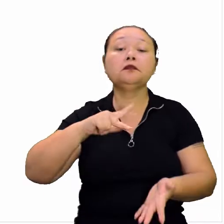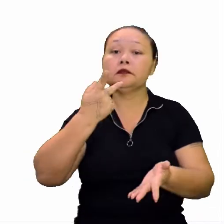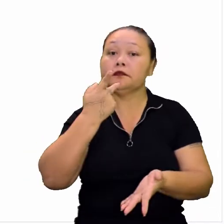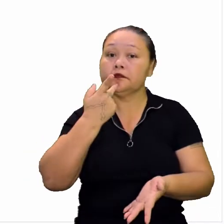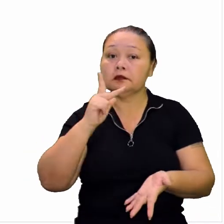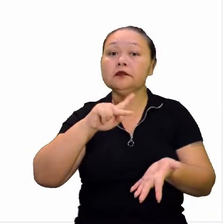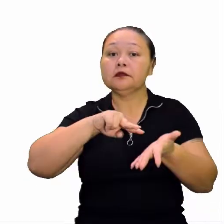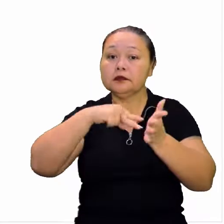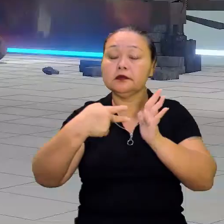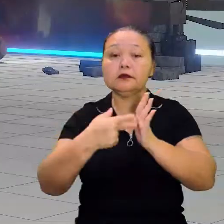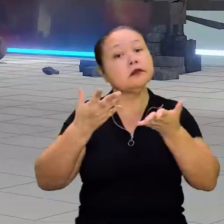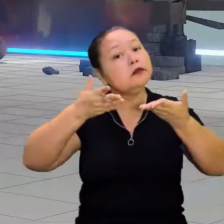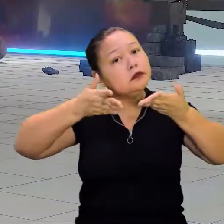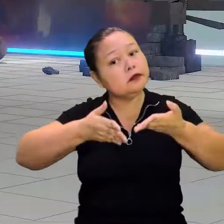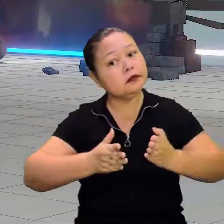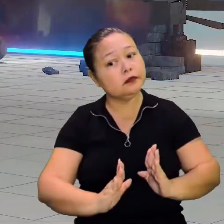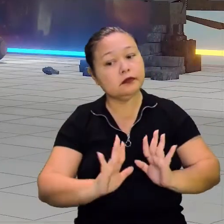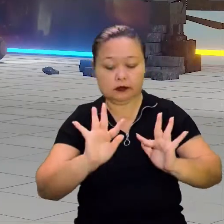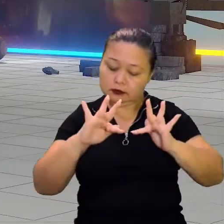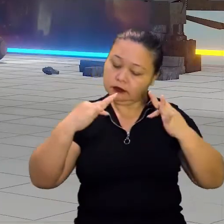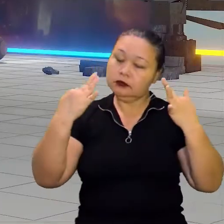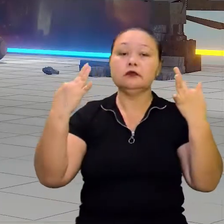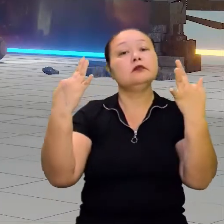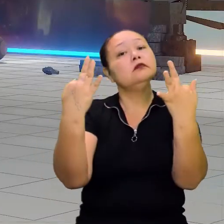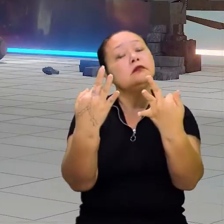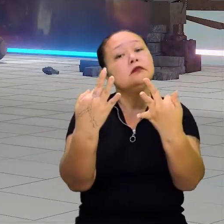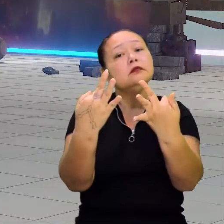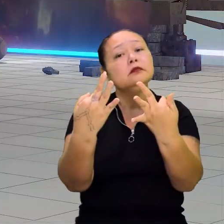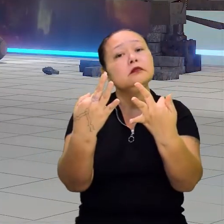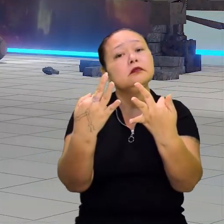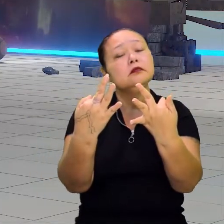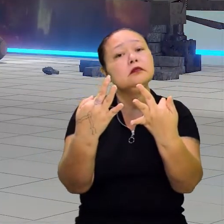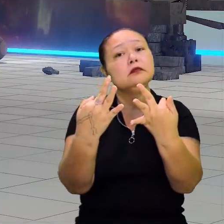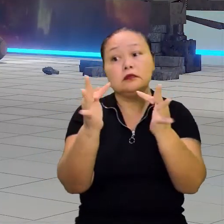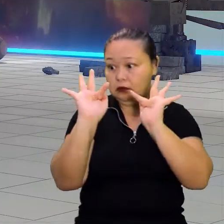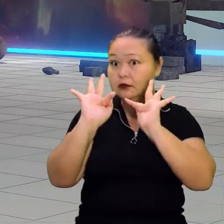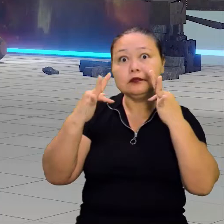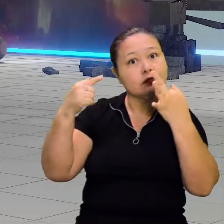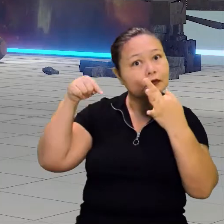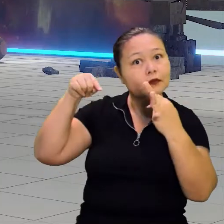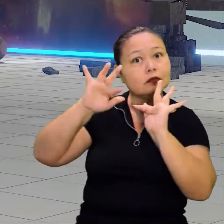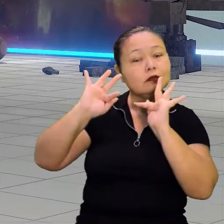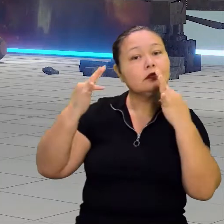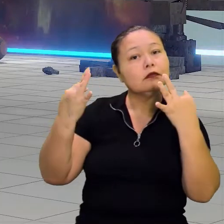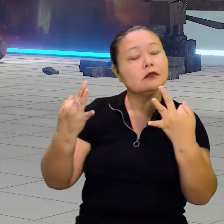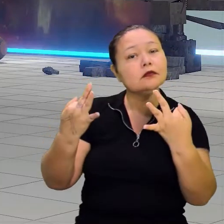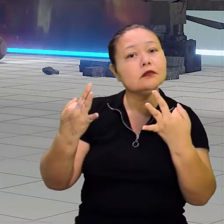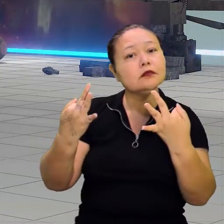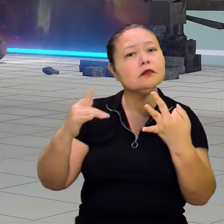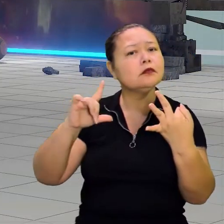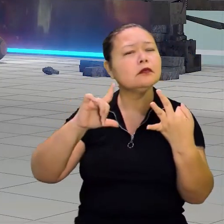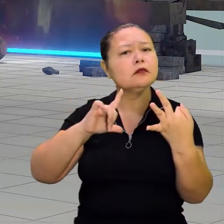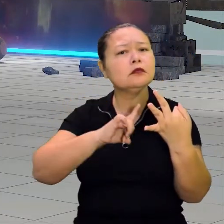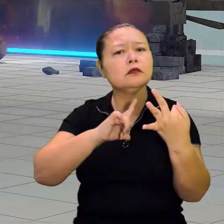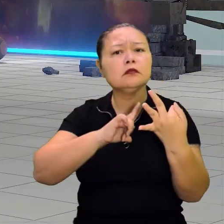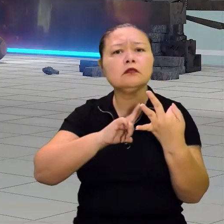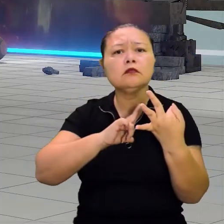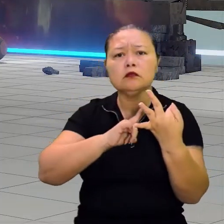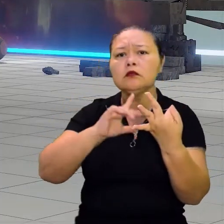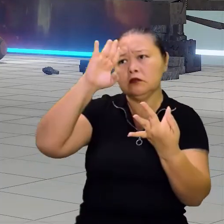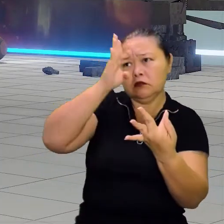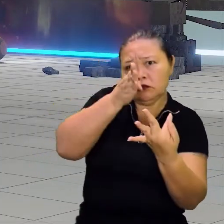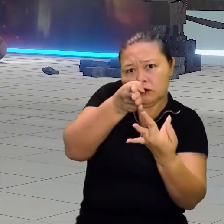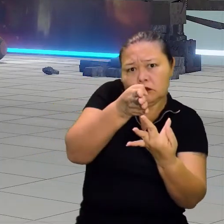seguinte: você nasce em uma família. Essa tua família, ela tem alguma vocação